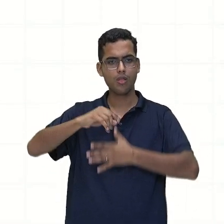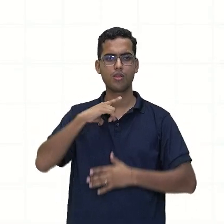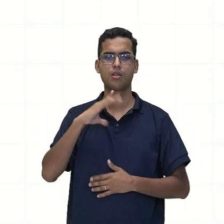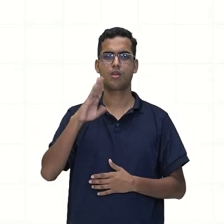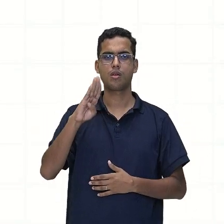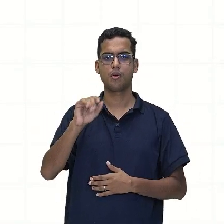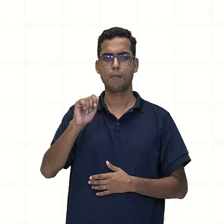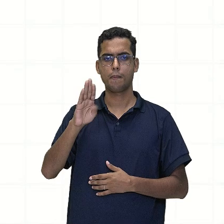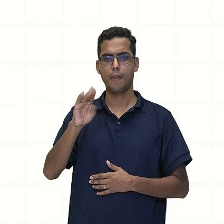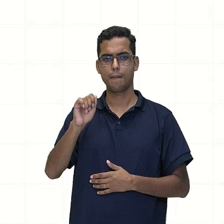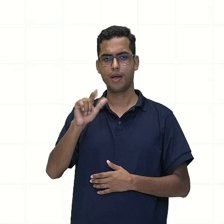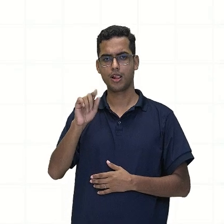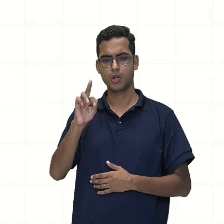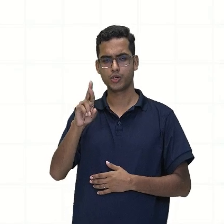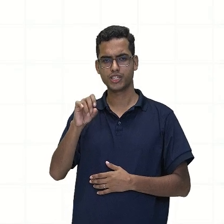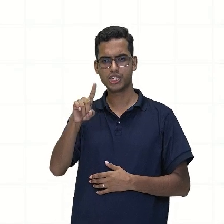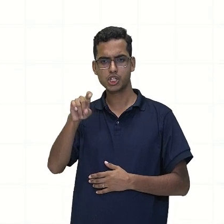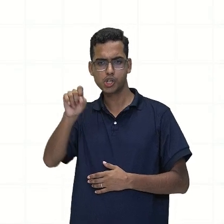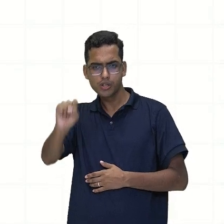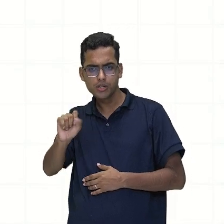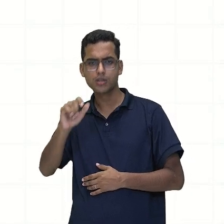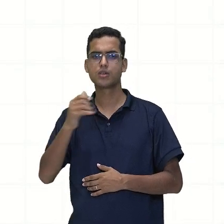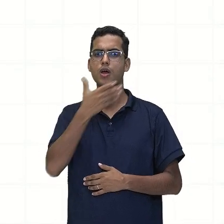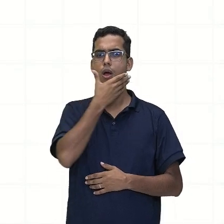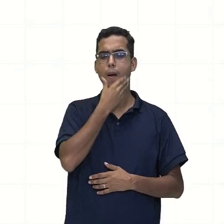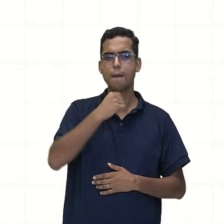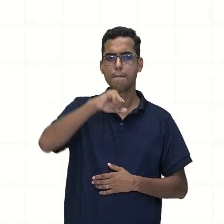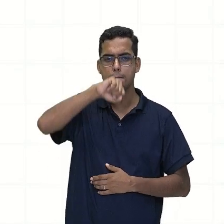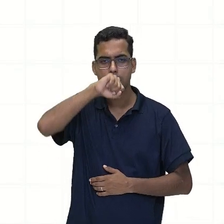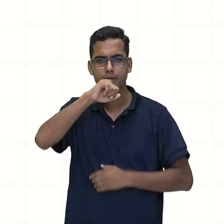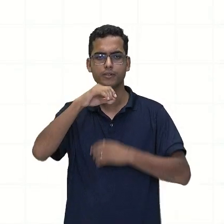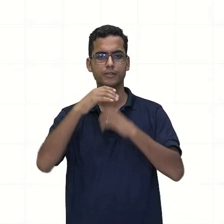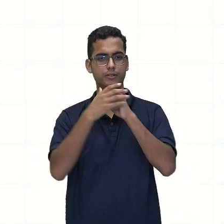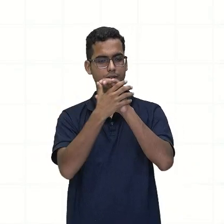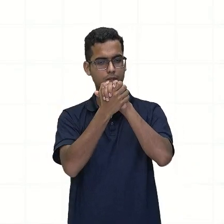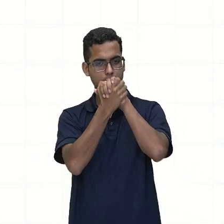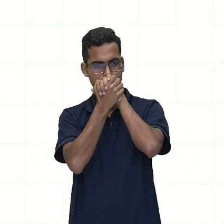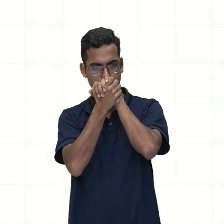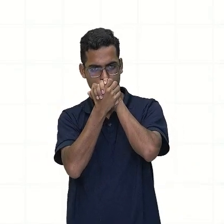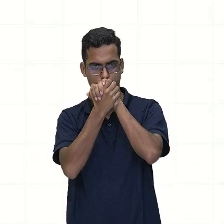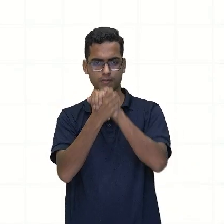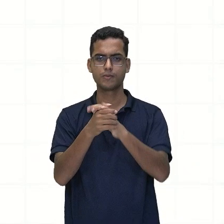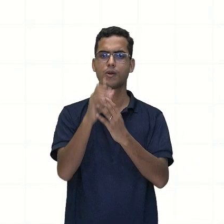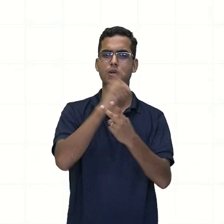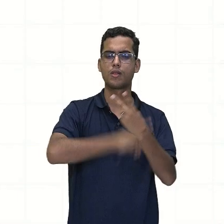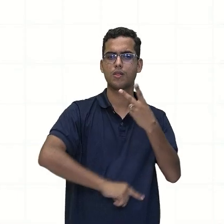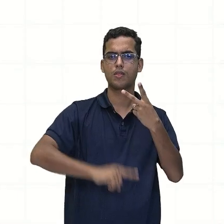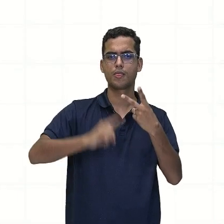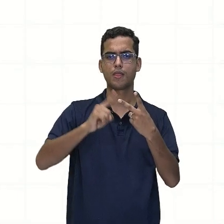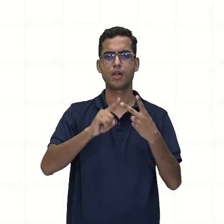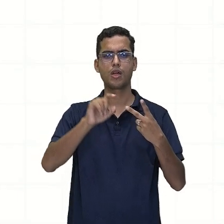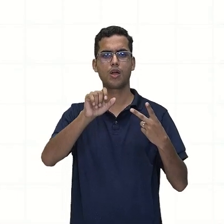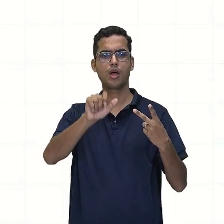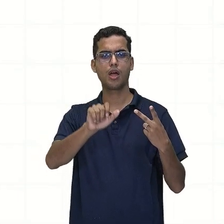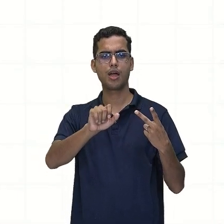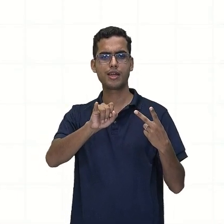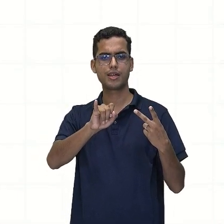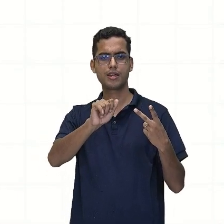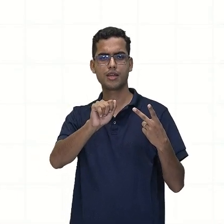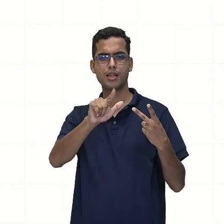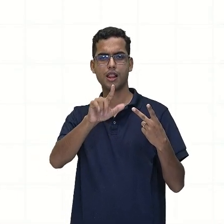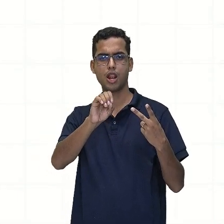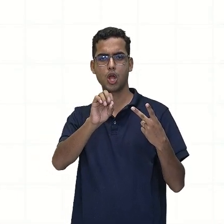babalorixás, se for homem, ou ialorixás, se forem mulheres. Eles são os responsáveis por guiar